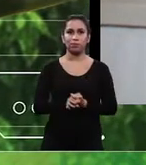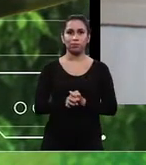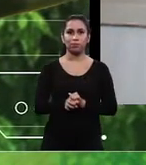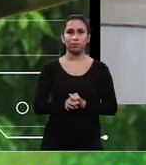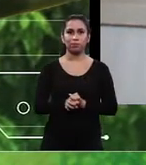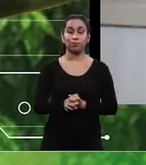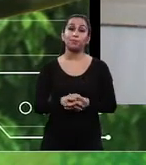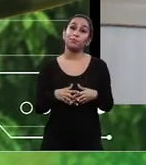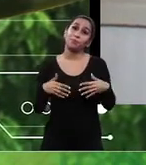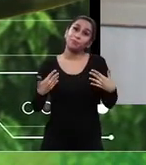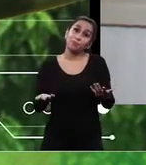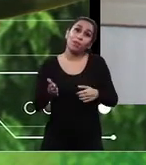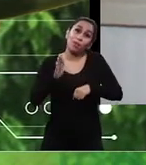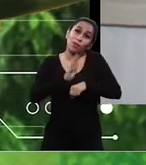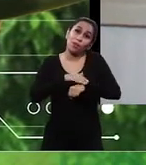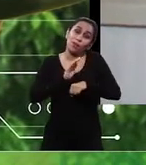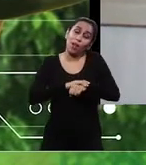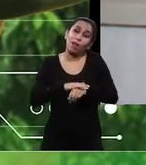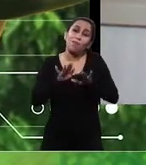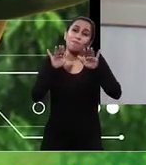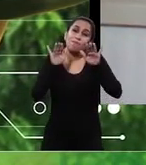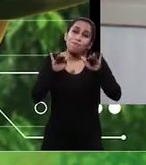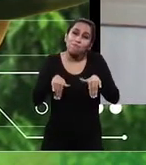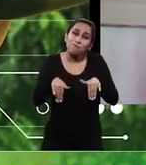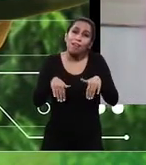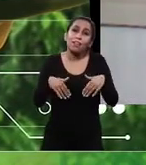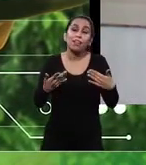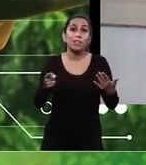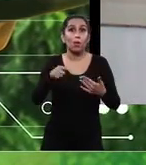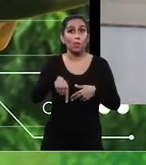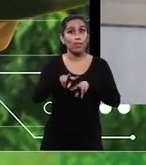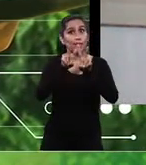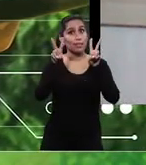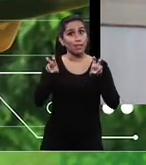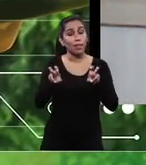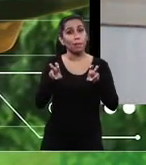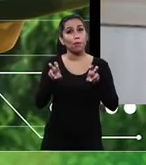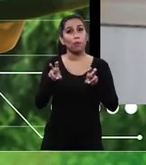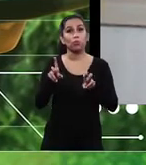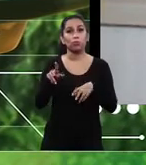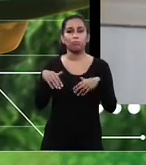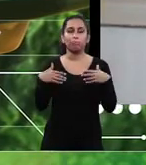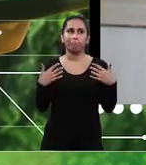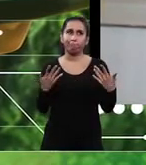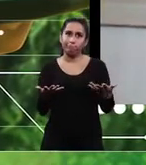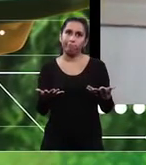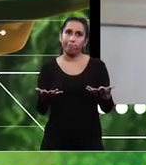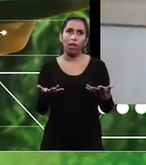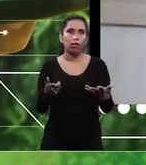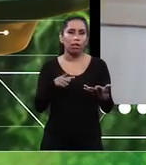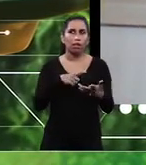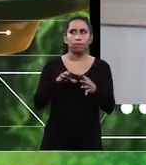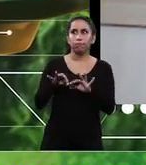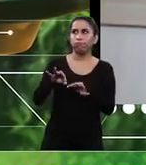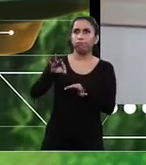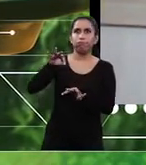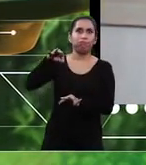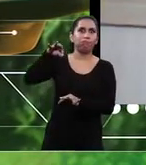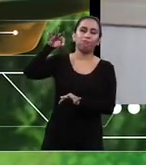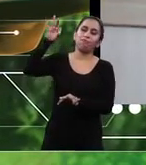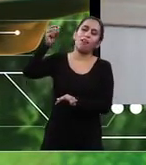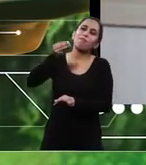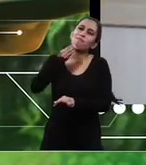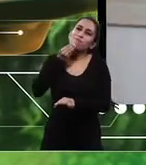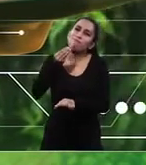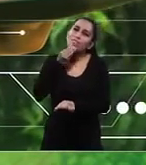Senhores, o nosso tempo vai se esgotando por aqui, esse é um tema e nós teríamos aqui longas horas pela frente para